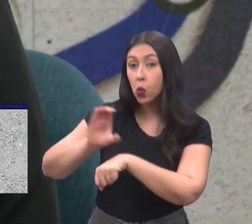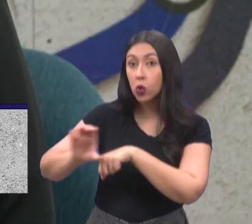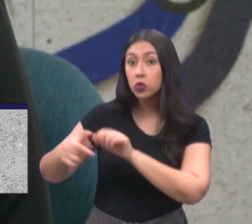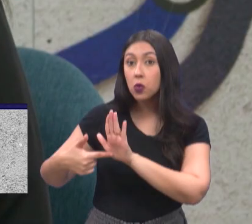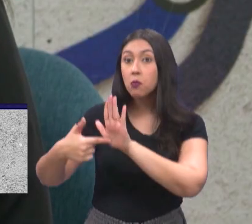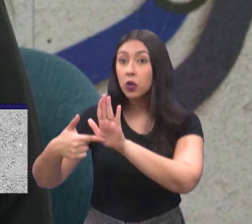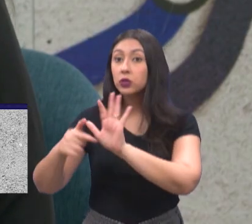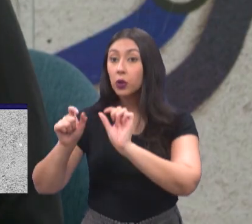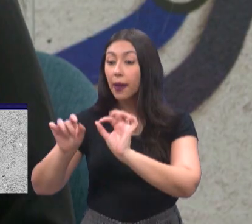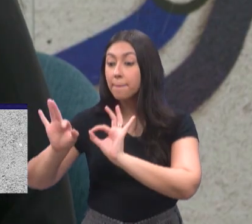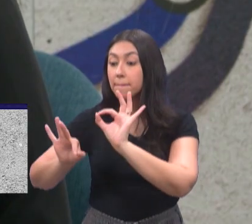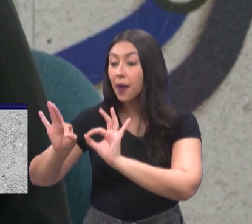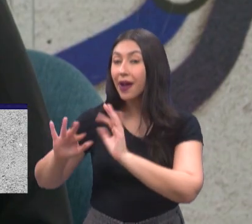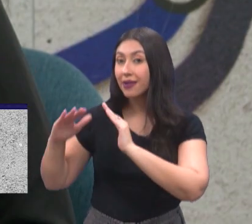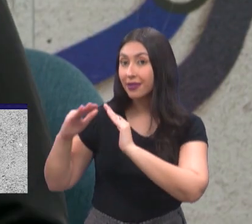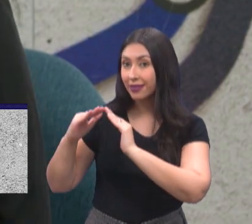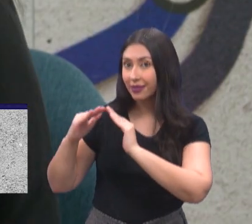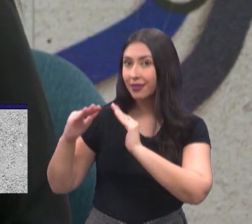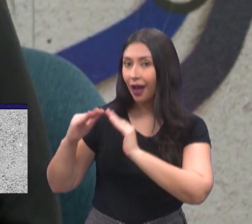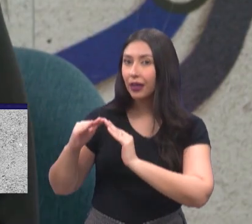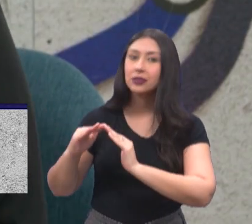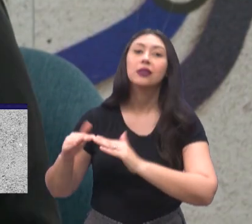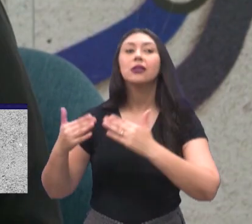na sua casa. Daí você monta